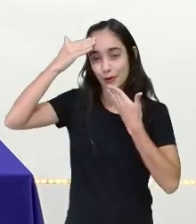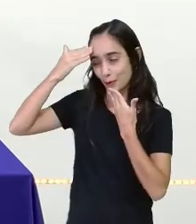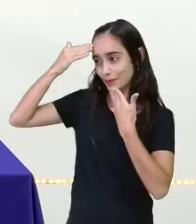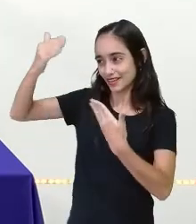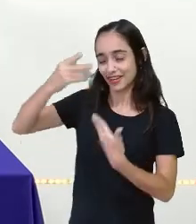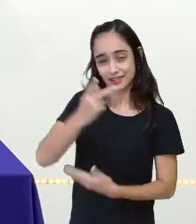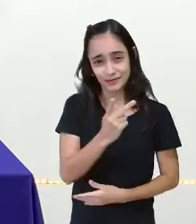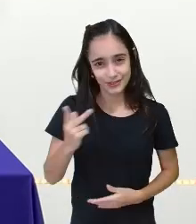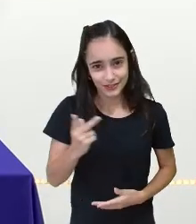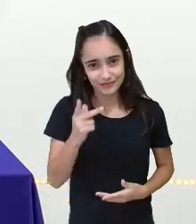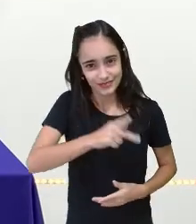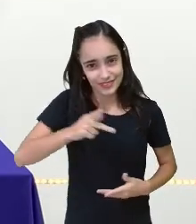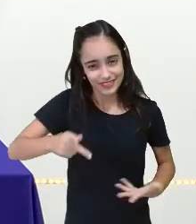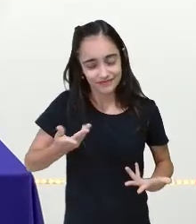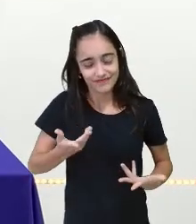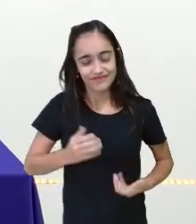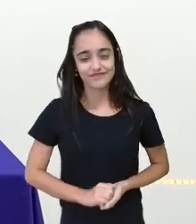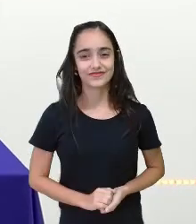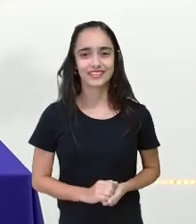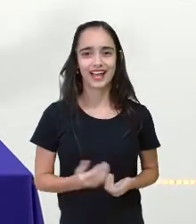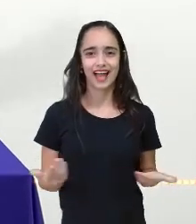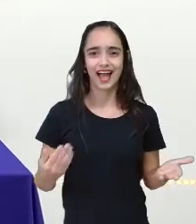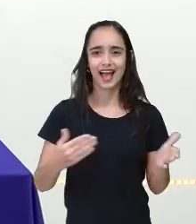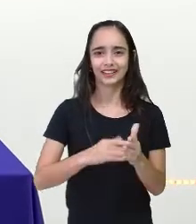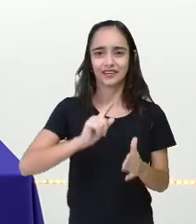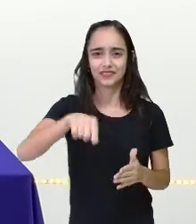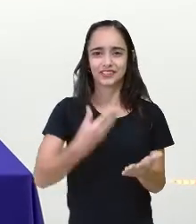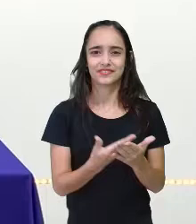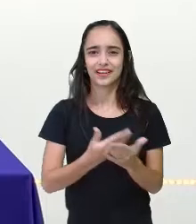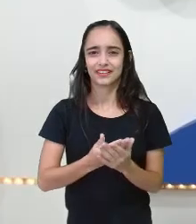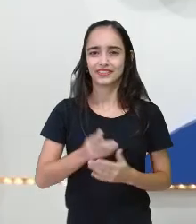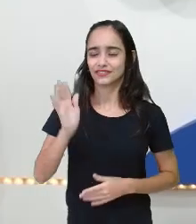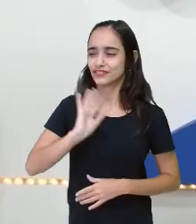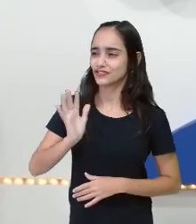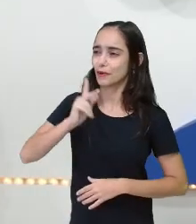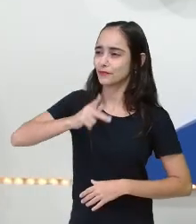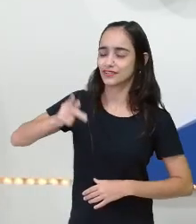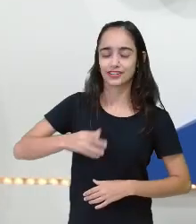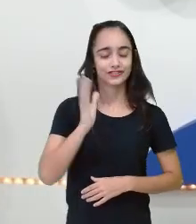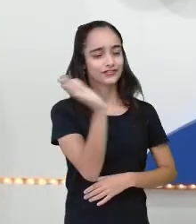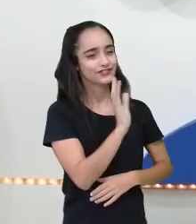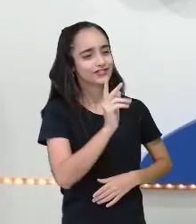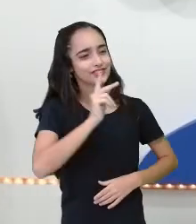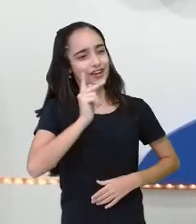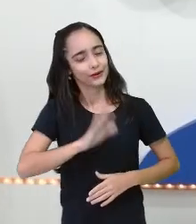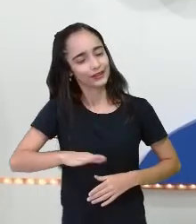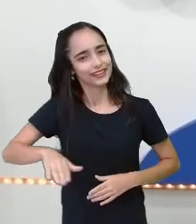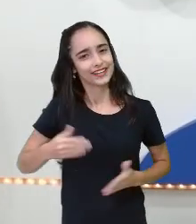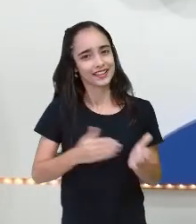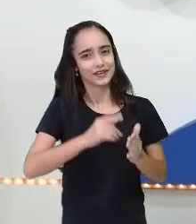obrigada, professora Esté. Crianças, até logo, professora Esté. Tchau, tchau, crianças.